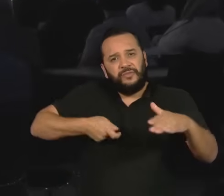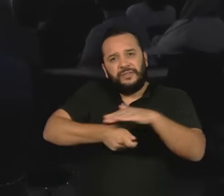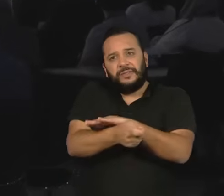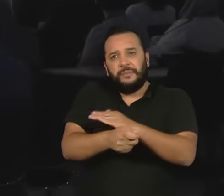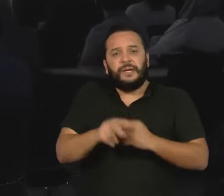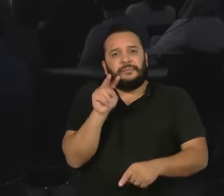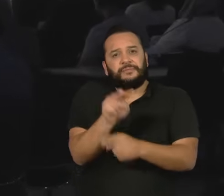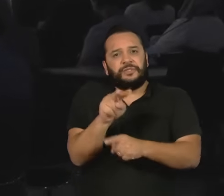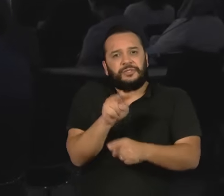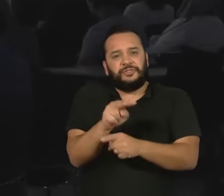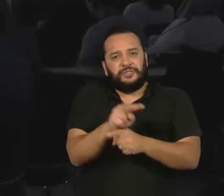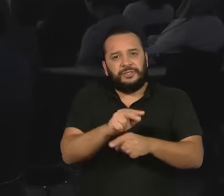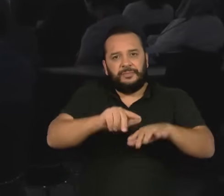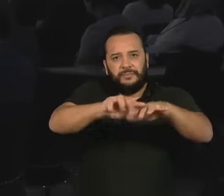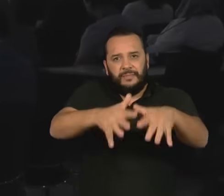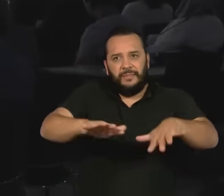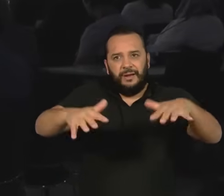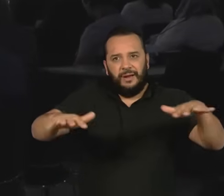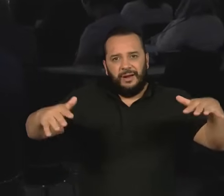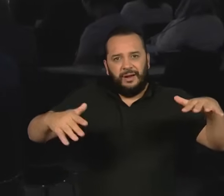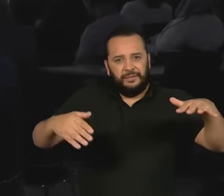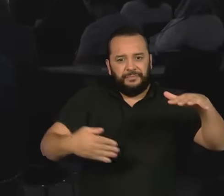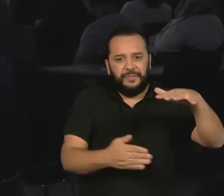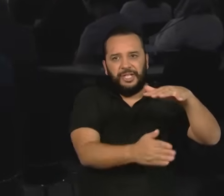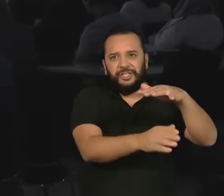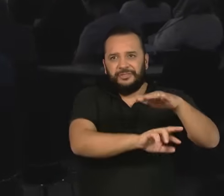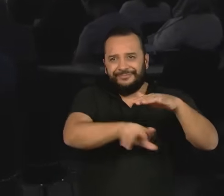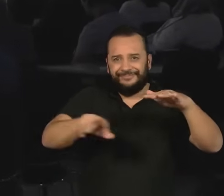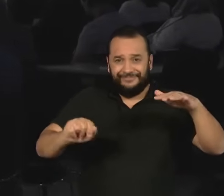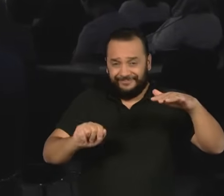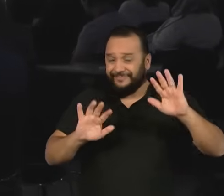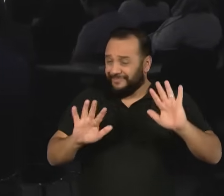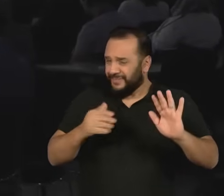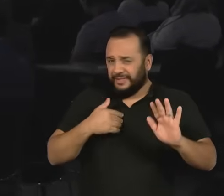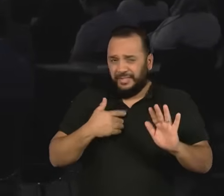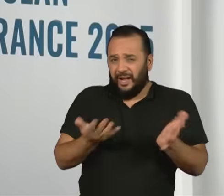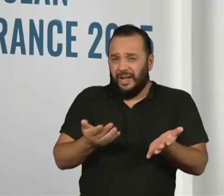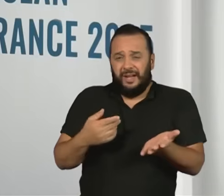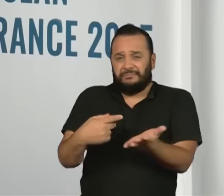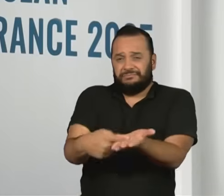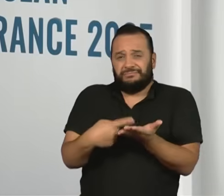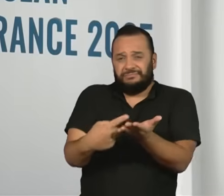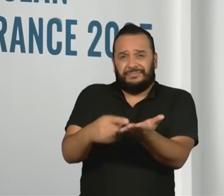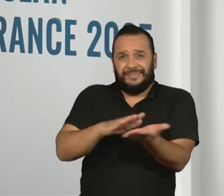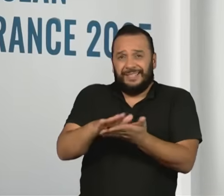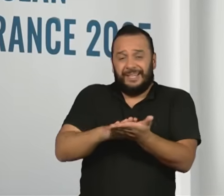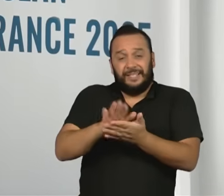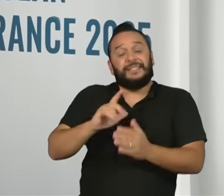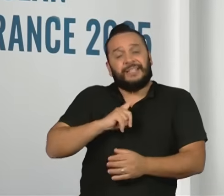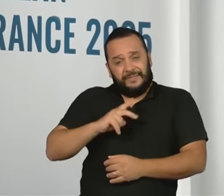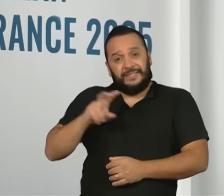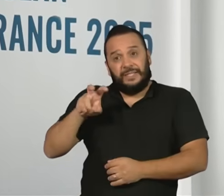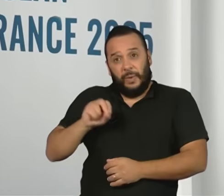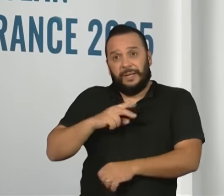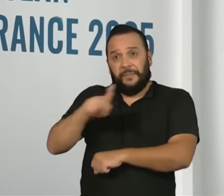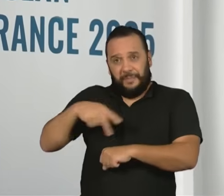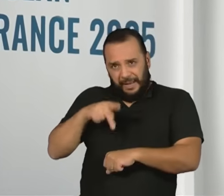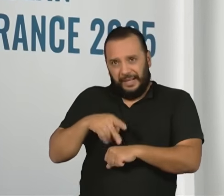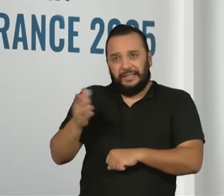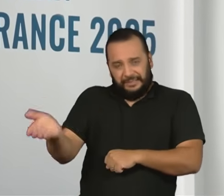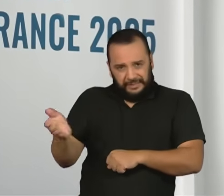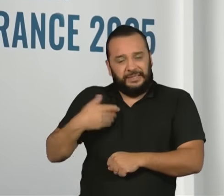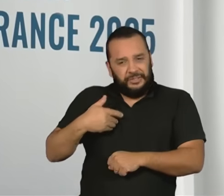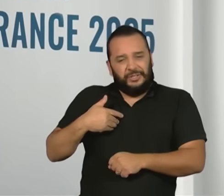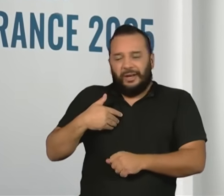preservação do ambiente marinho. A ratificação do Tratado sobre Alto Mar por 50 países aumentou a esperança em